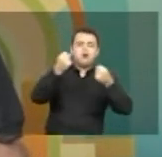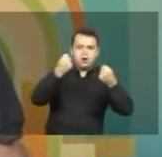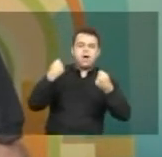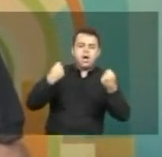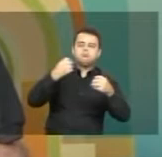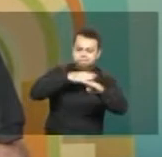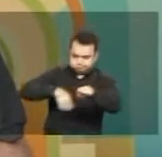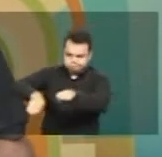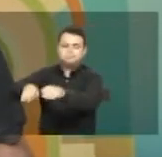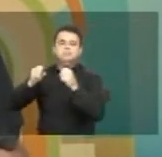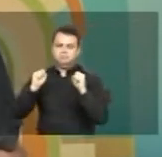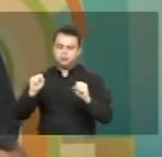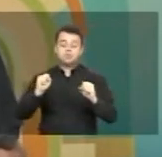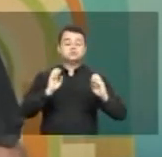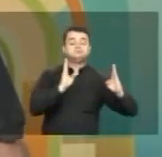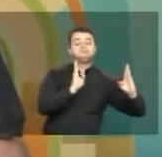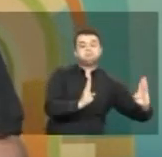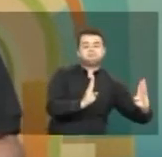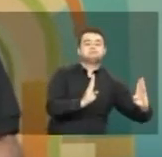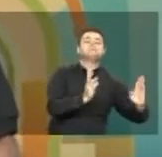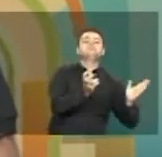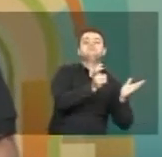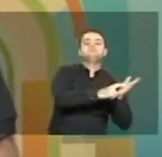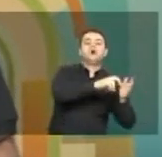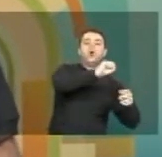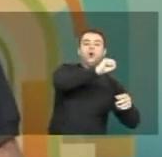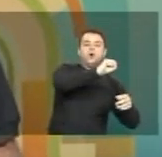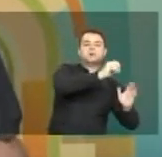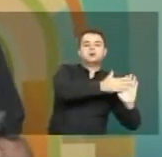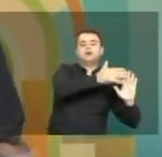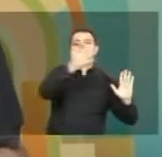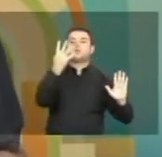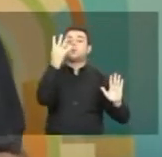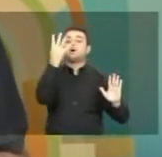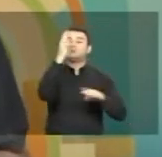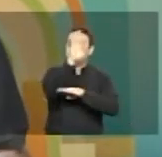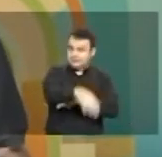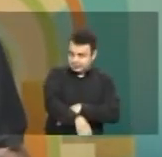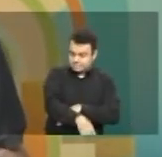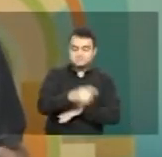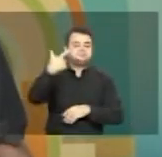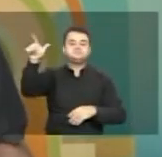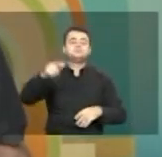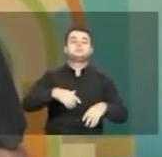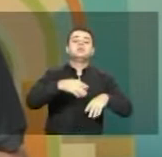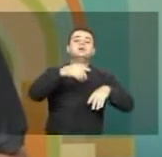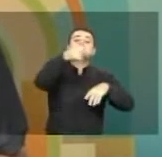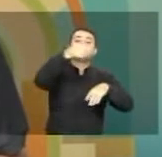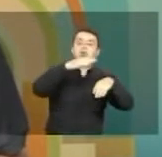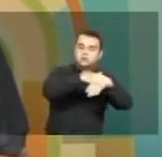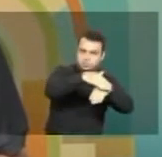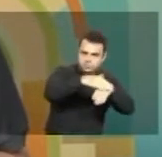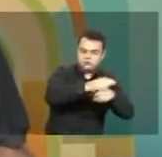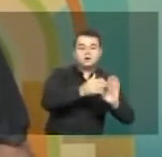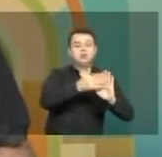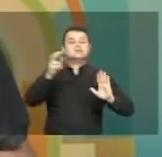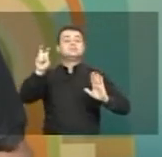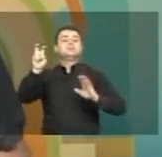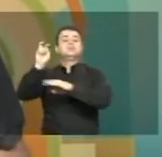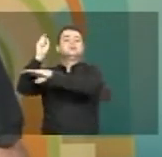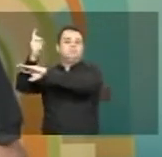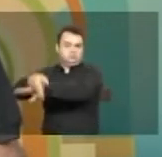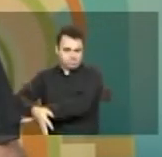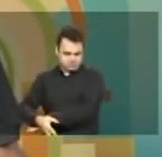corredores de ônibus em horários exclusivos das 8:30 da manhã as quatro e meia Oi e da 7:30 da noite